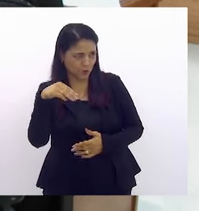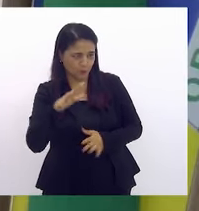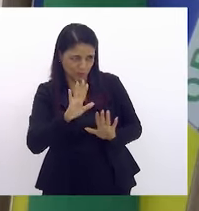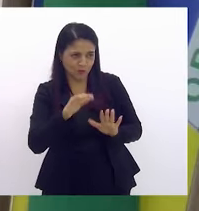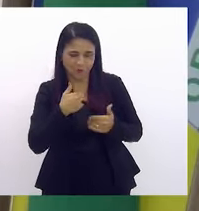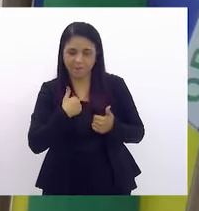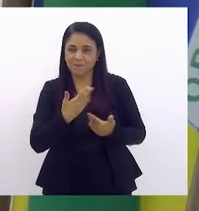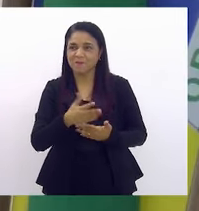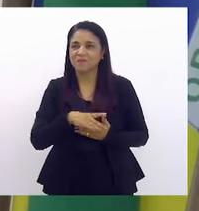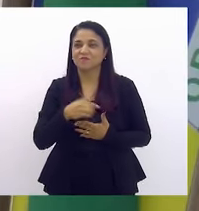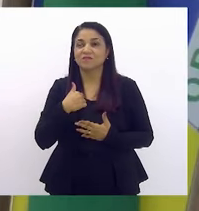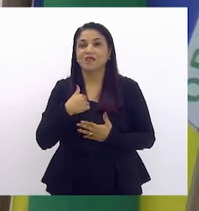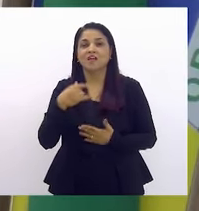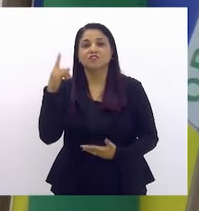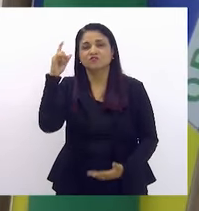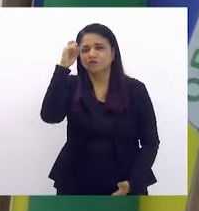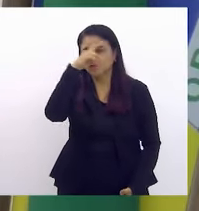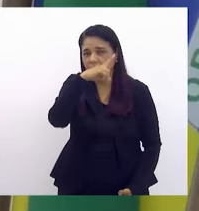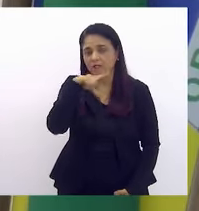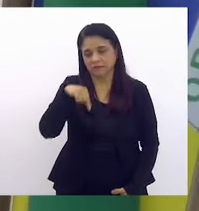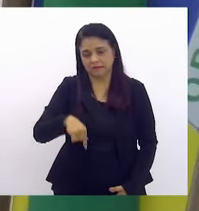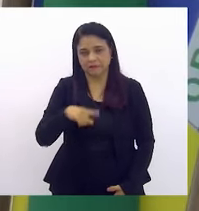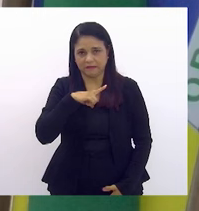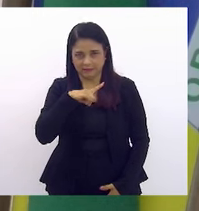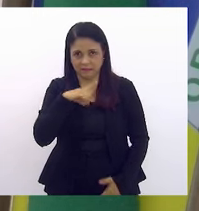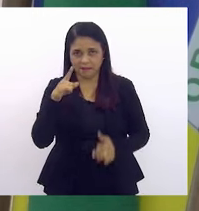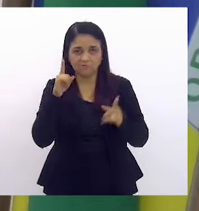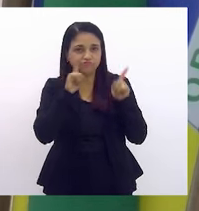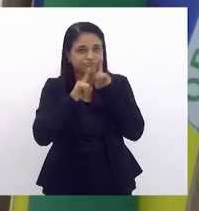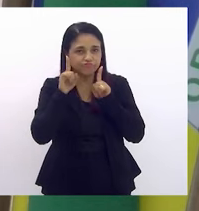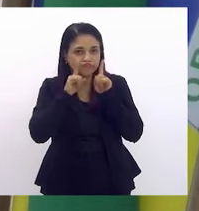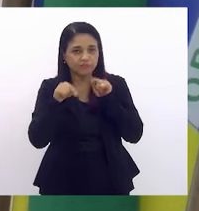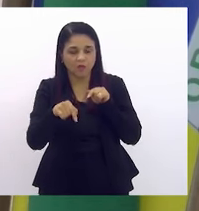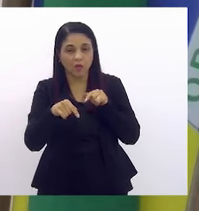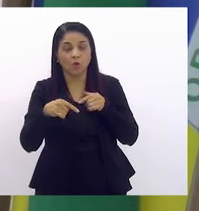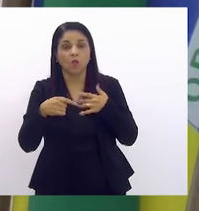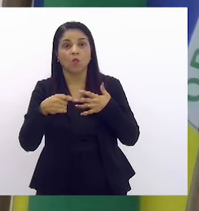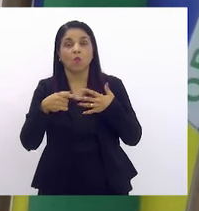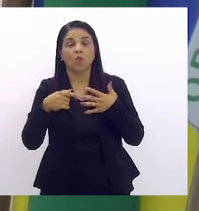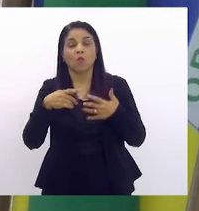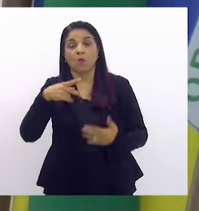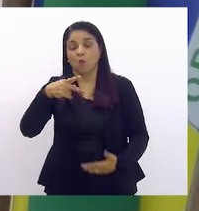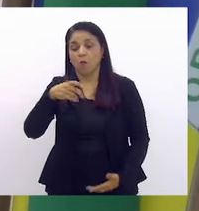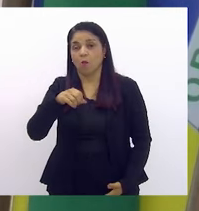maiores dificuldades que a gente tem aqui é sobre o portal da transparência.